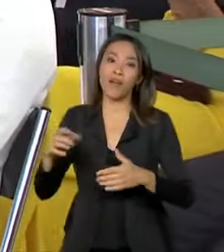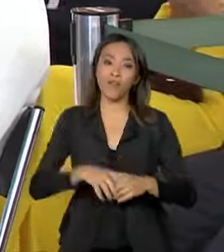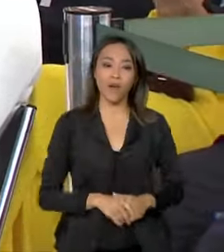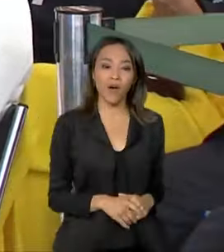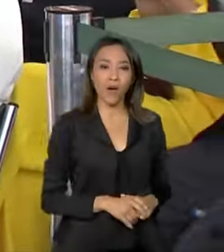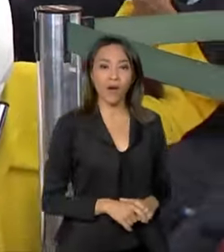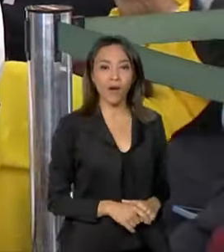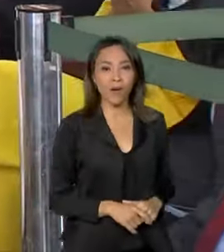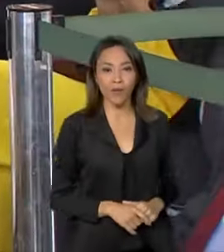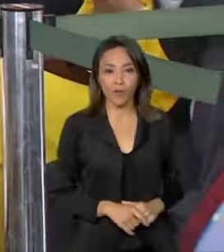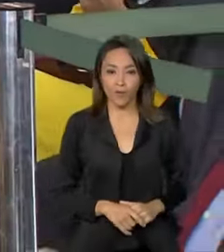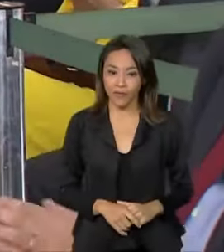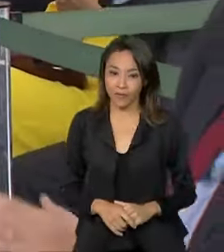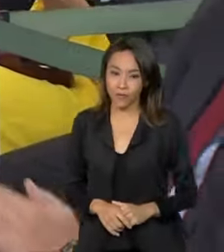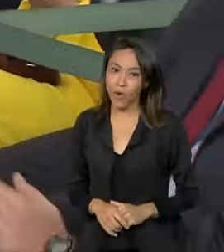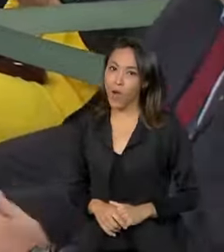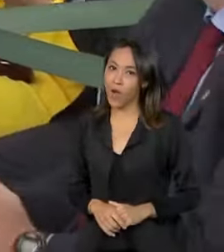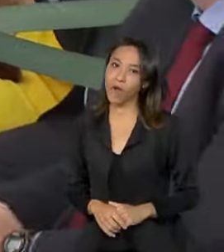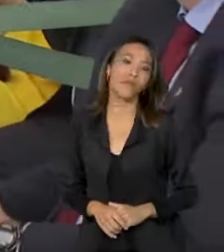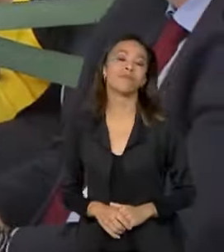Guimarães esse momento.